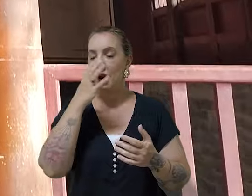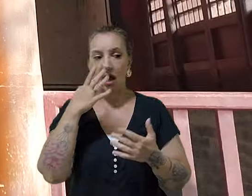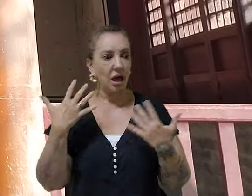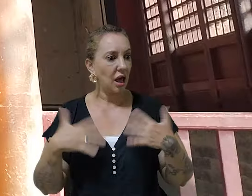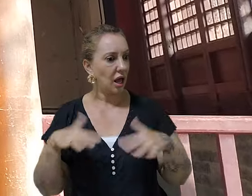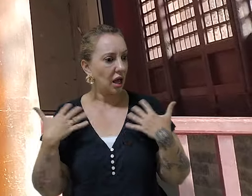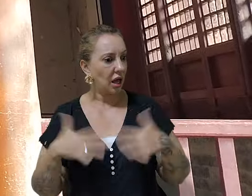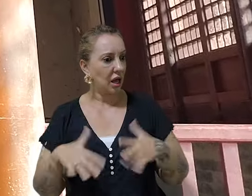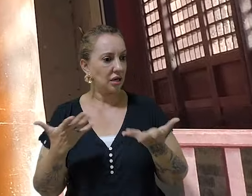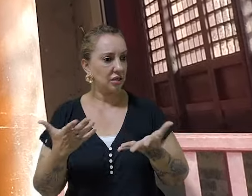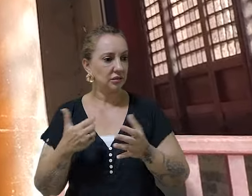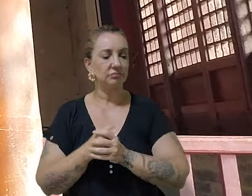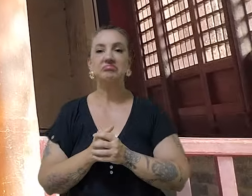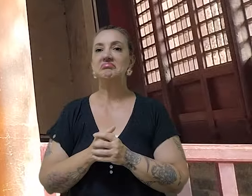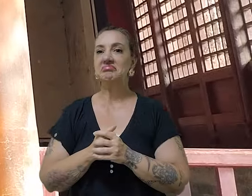impressionante.